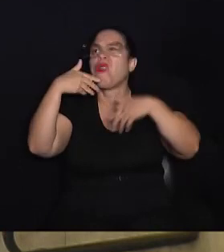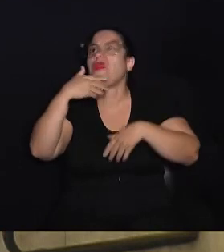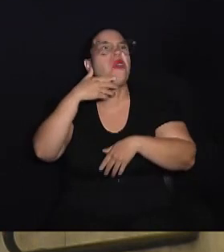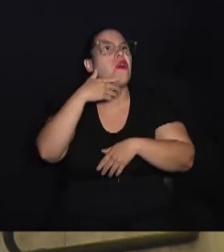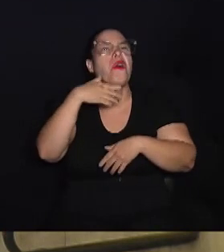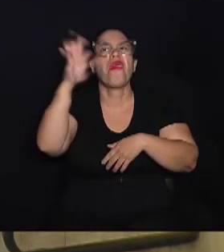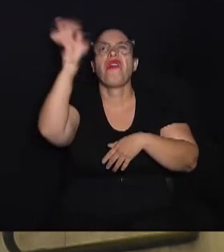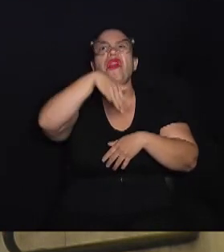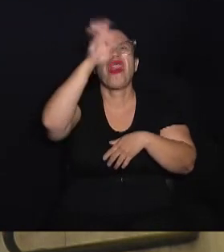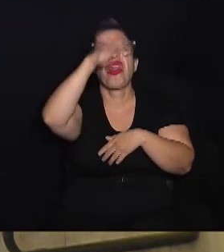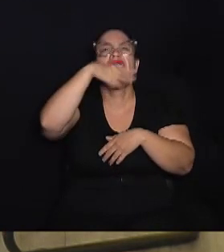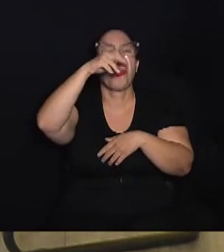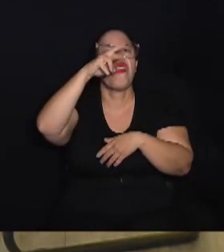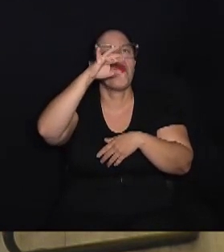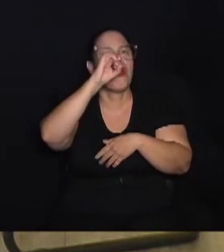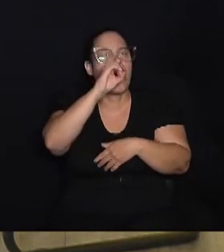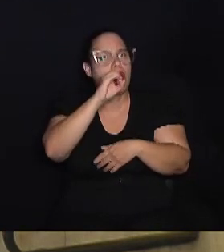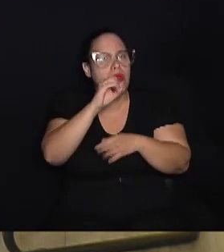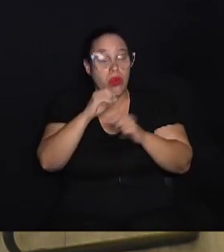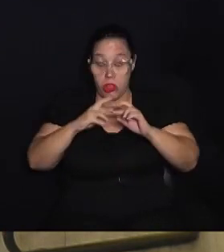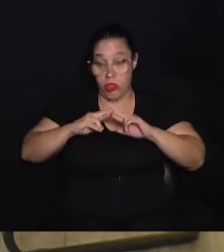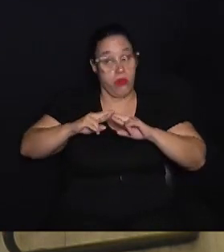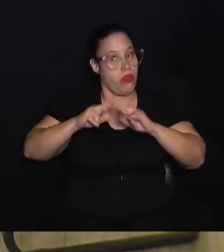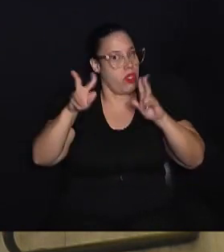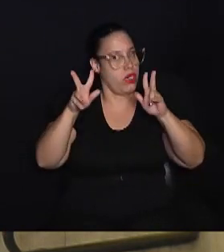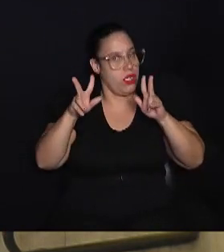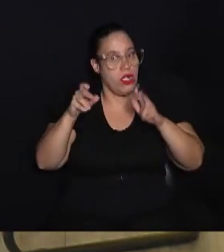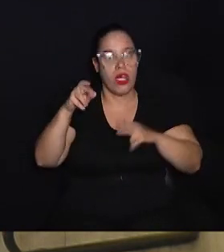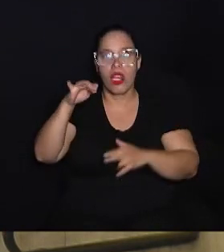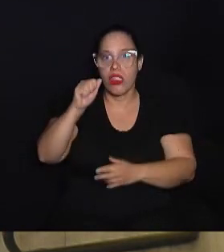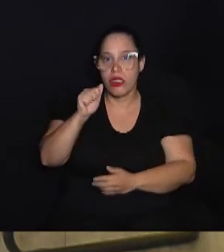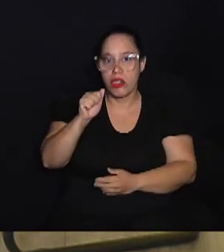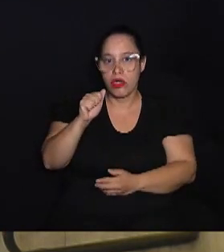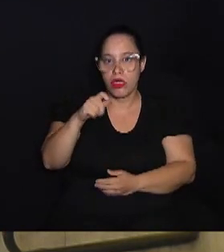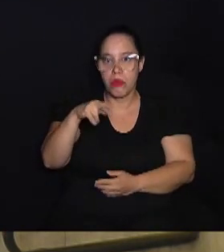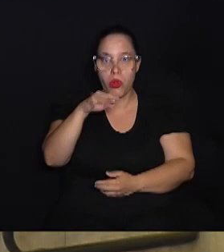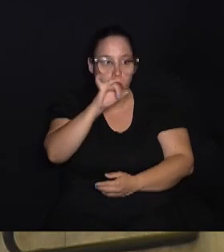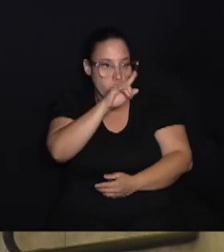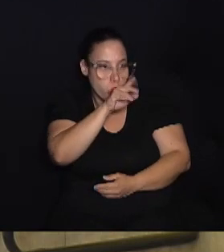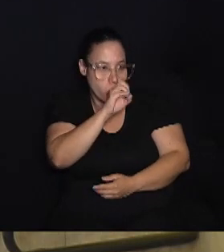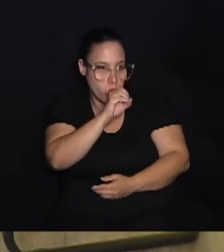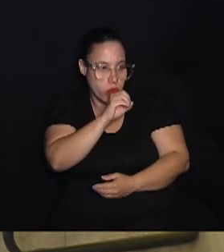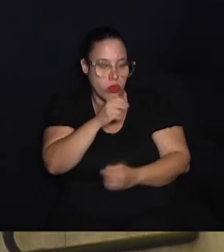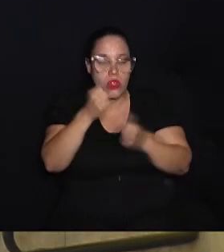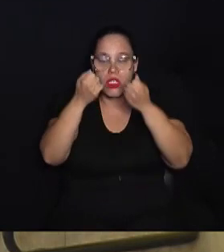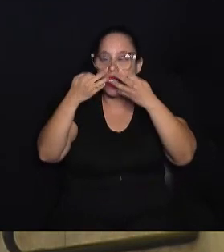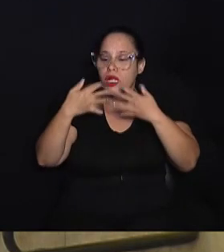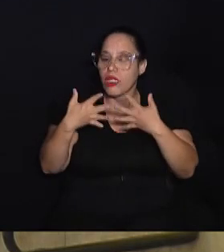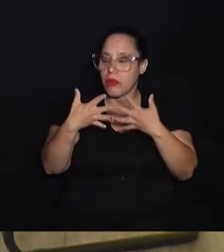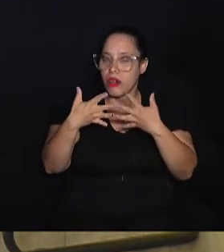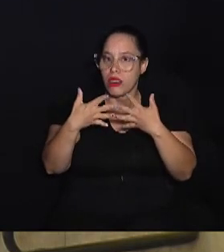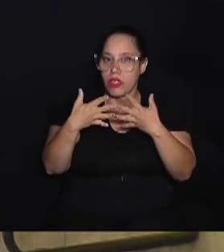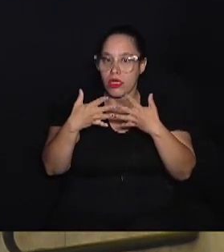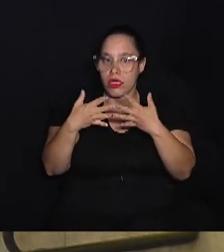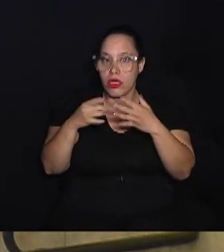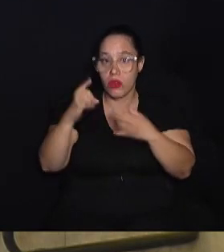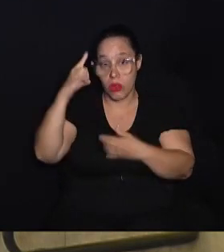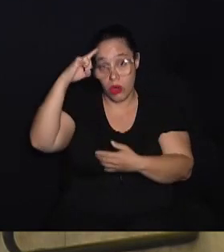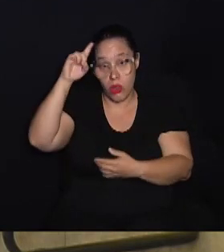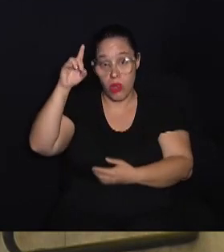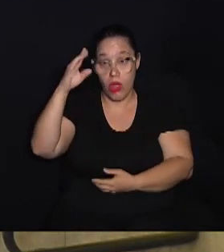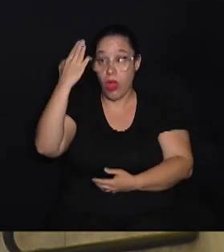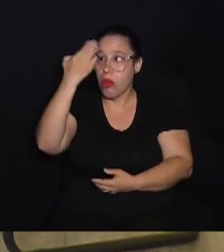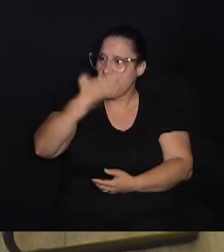que a gente não é nublado, que é totalmente diferente, né, Ana? Nublado de nebuloso. Explica pra gente. Não é que o dia amanheceu